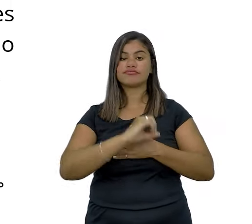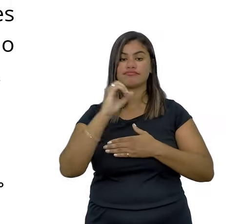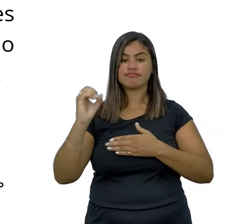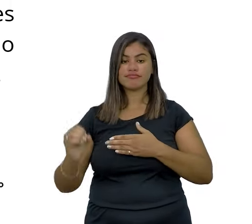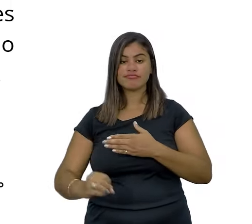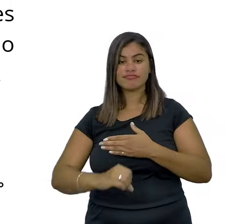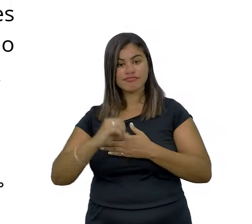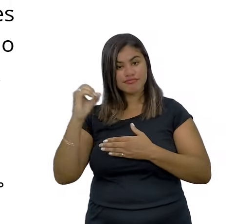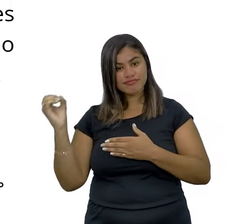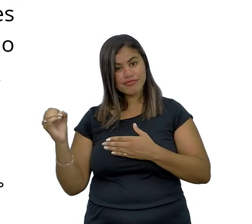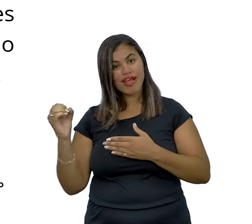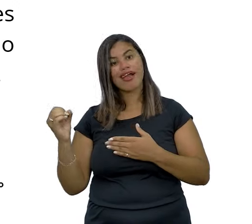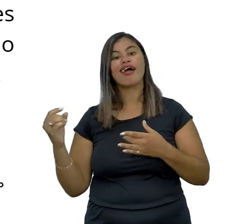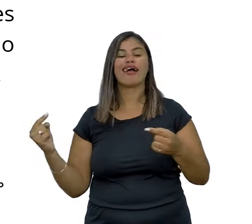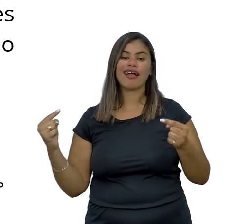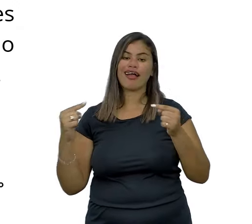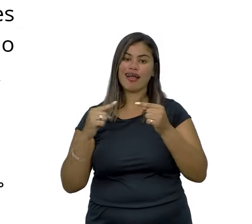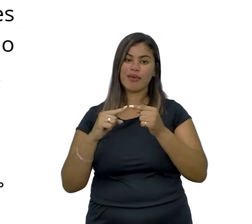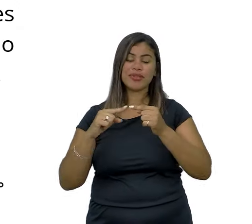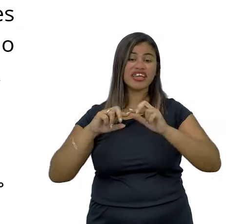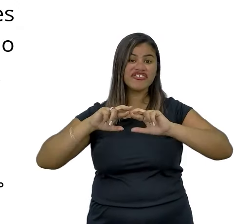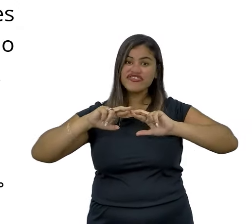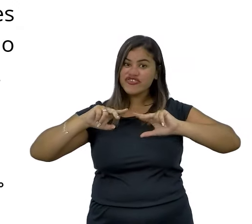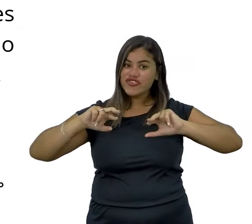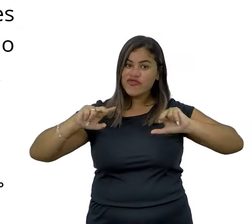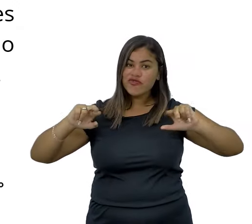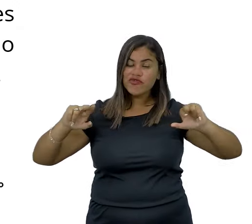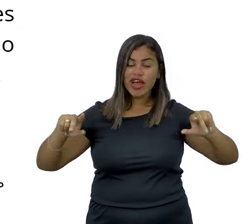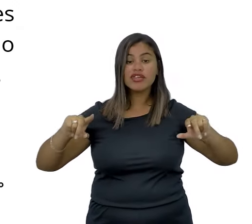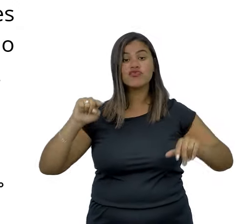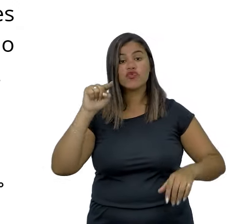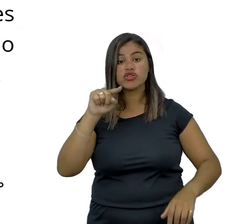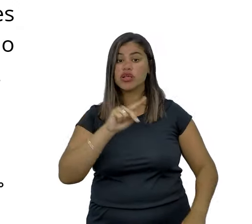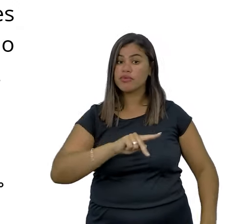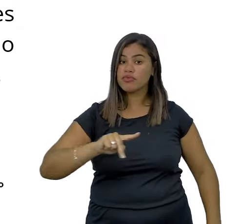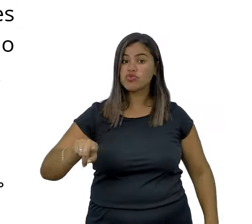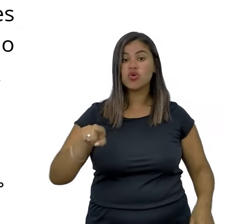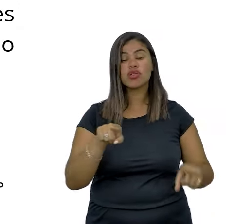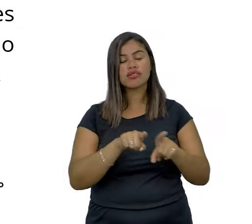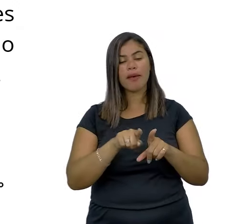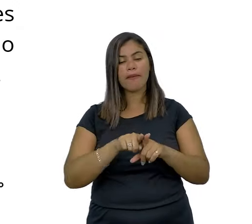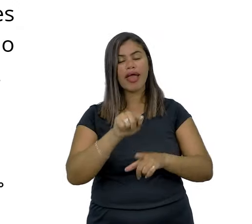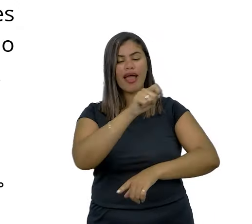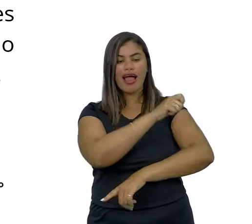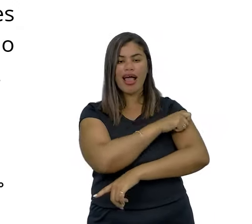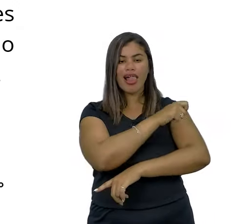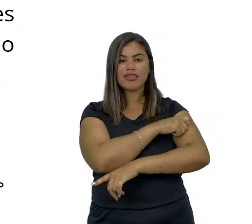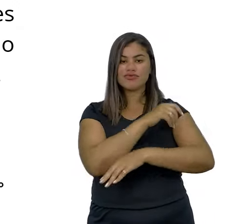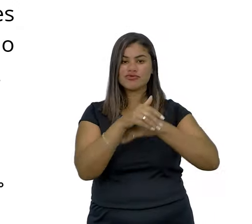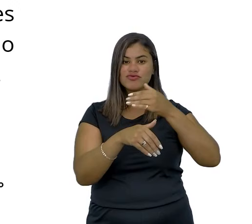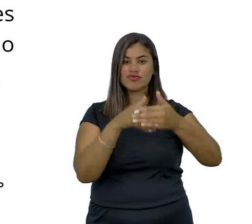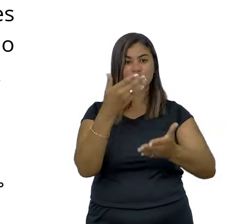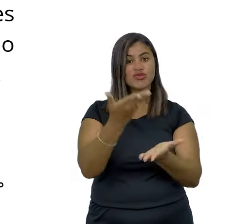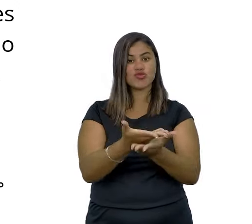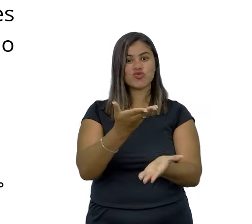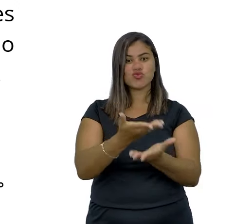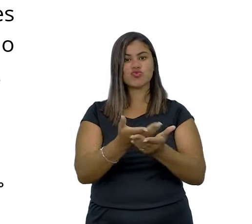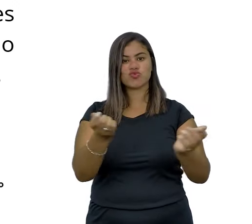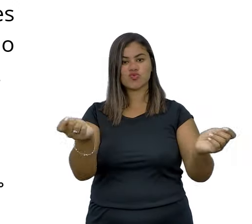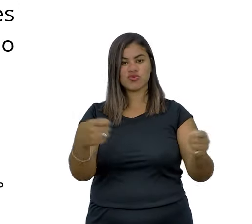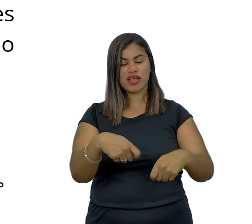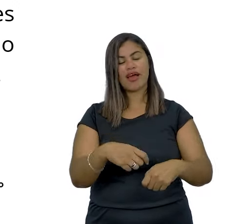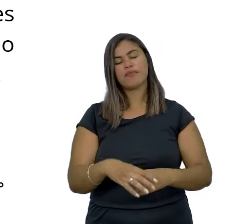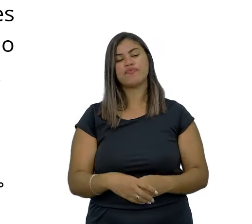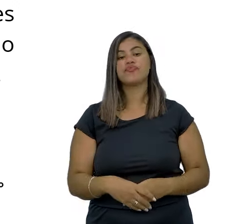dispõe de vários recursos que você e os estudantes podem utilizar para o desenvolvimento da aula, né? Então, para